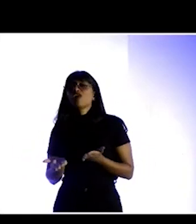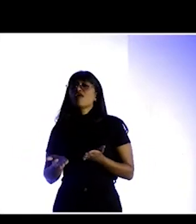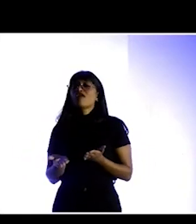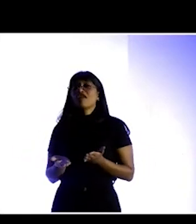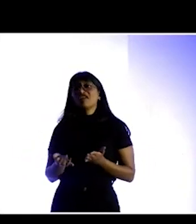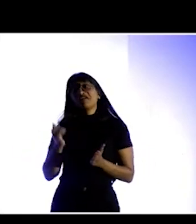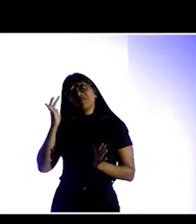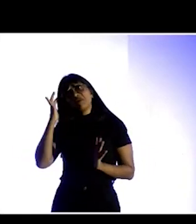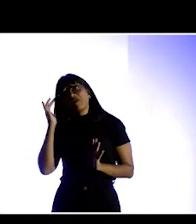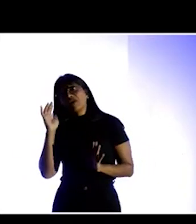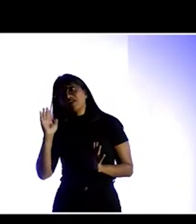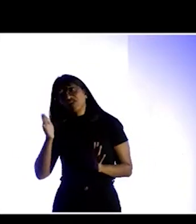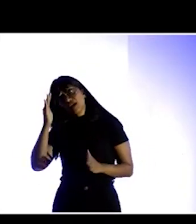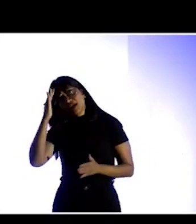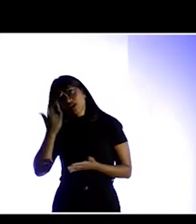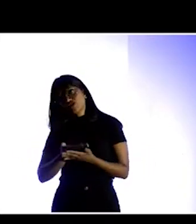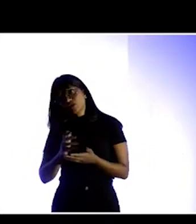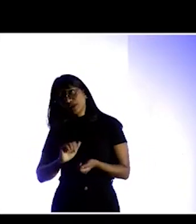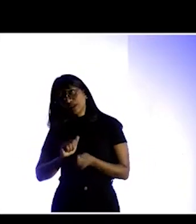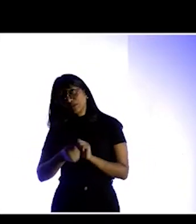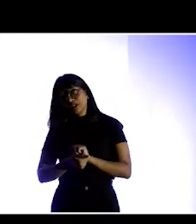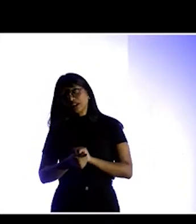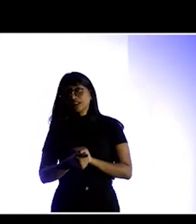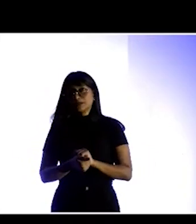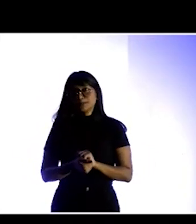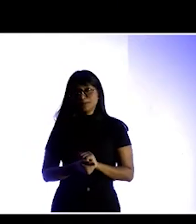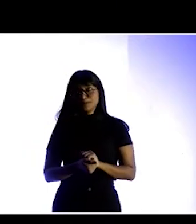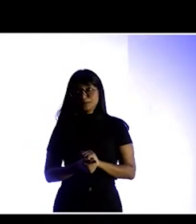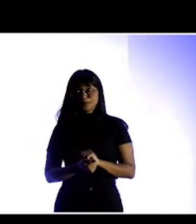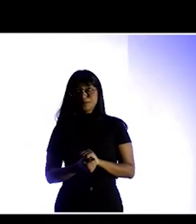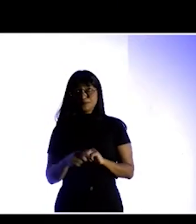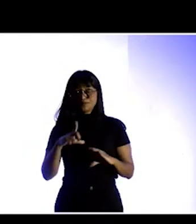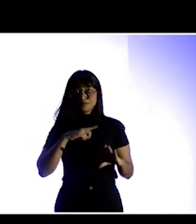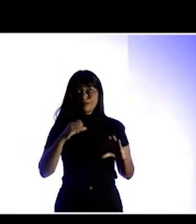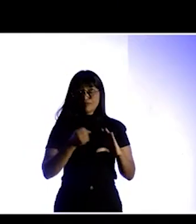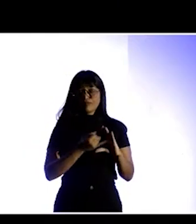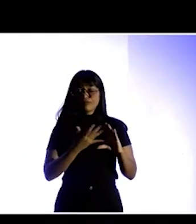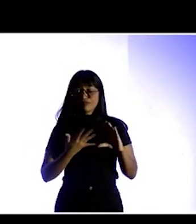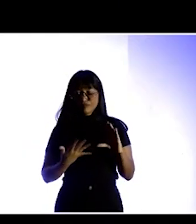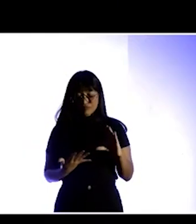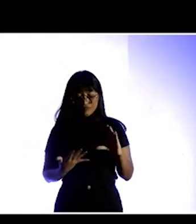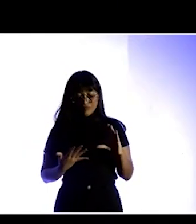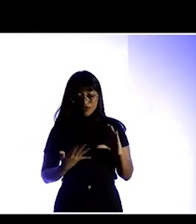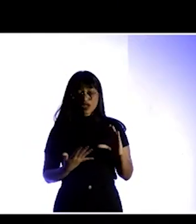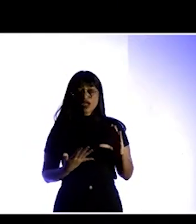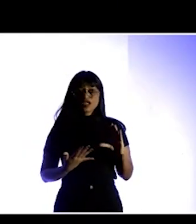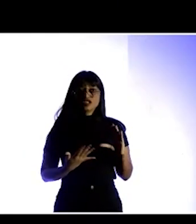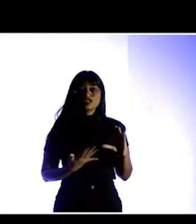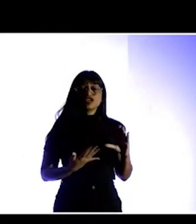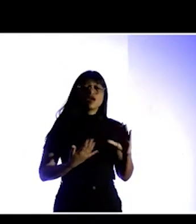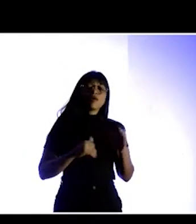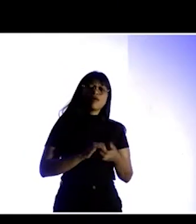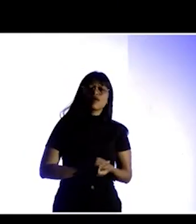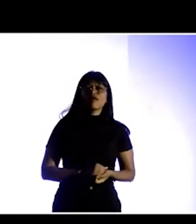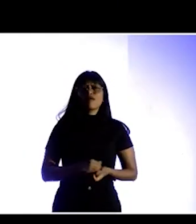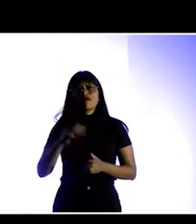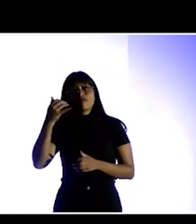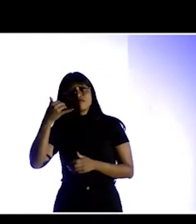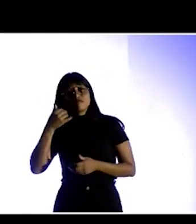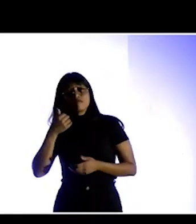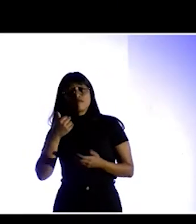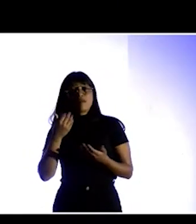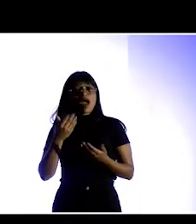adaptação, que vai um pouco de encontro naquelas características que eu coloquei, né, de robustez, baixo arrependimento,